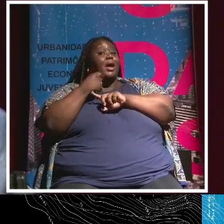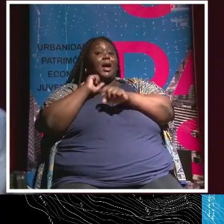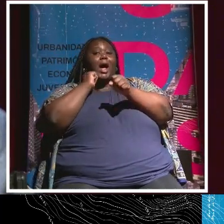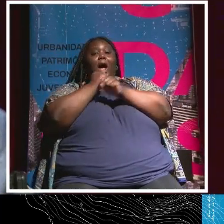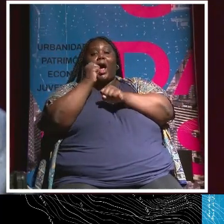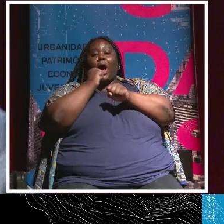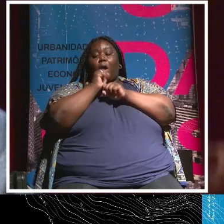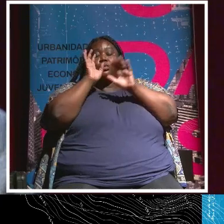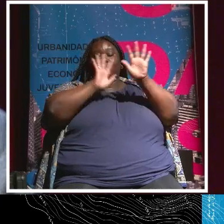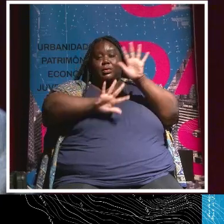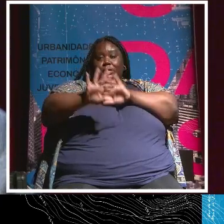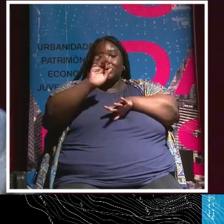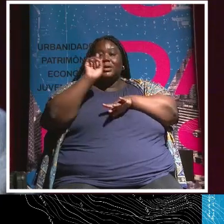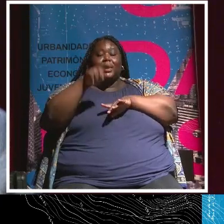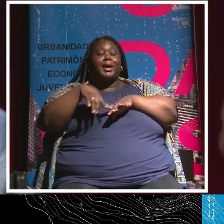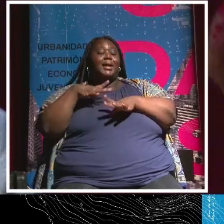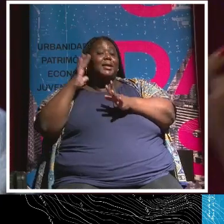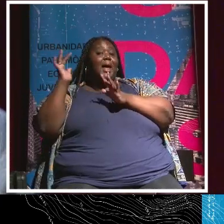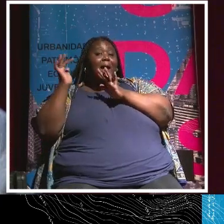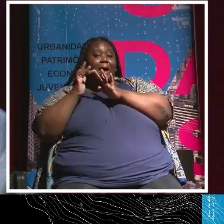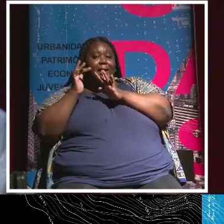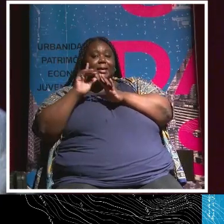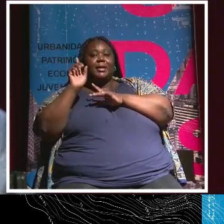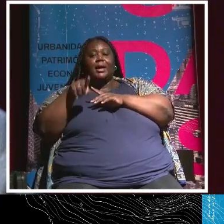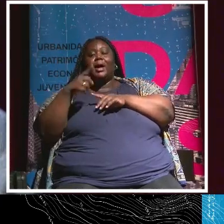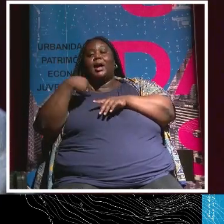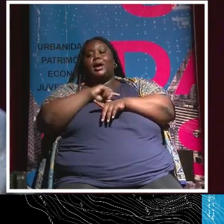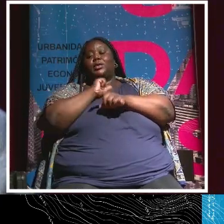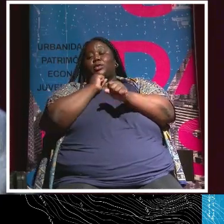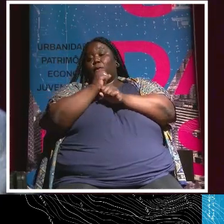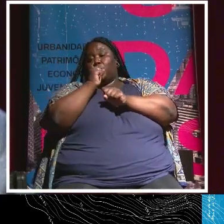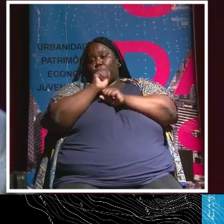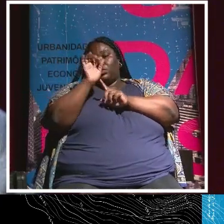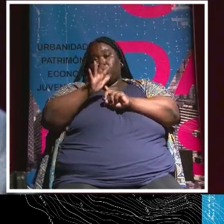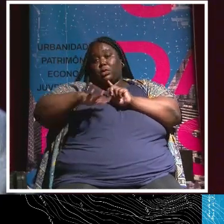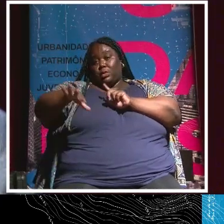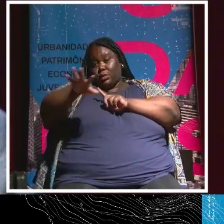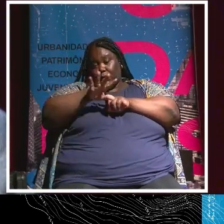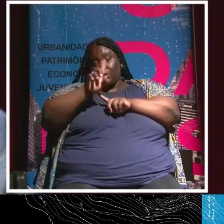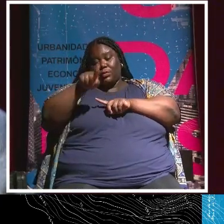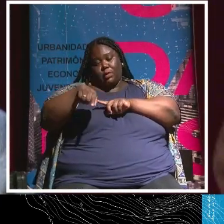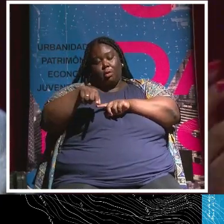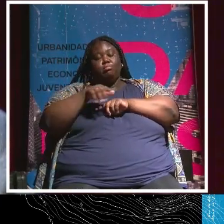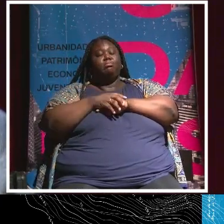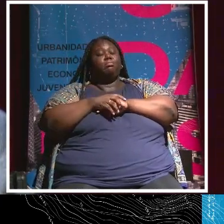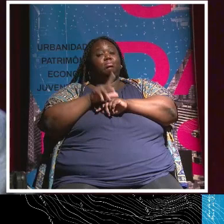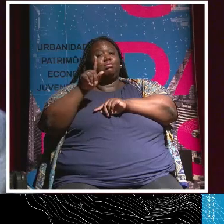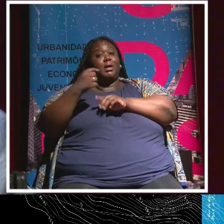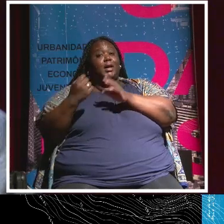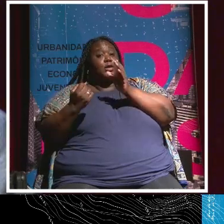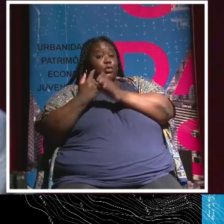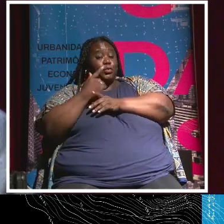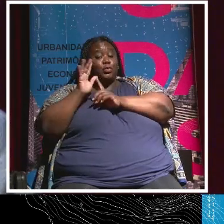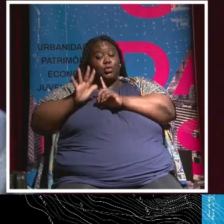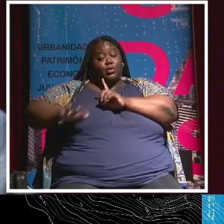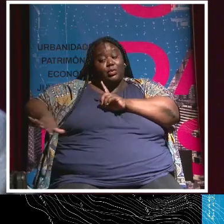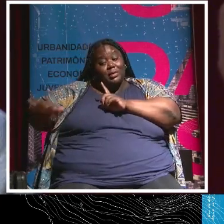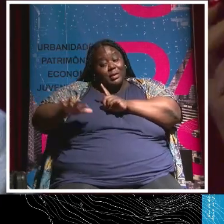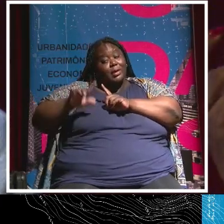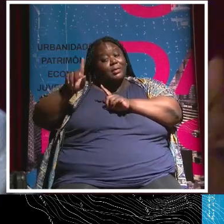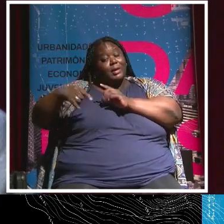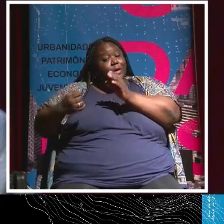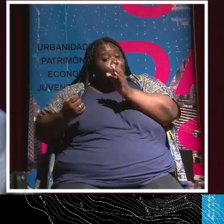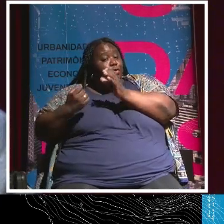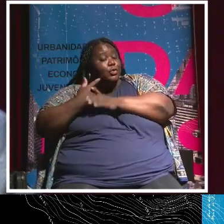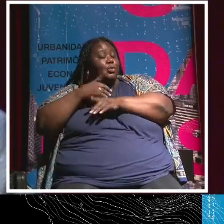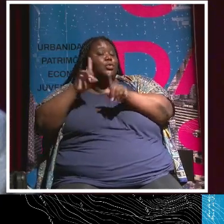construção estética, ela está ligada a essa construção social, a esse tecido. Ele nasce nos territórios, ele